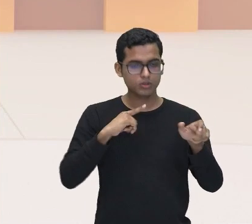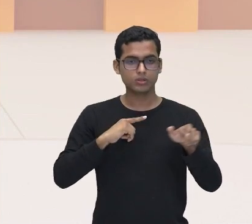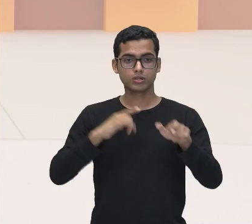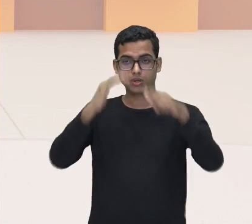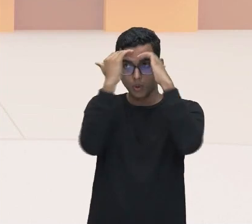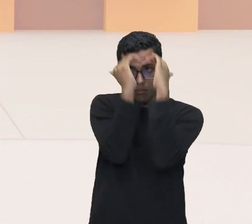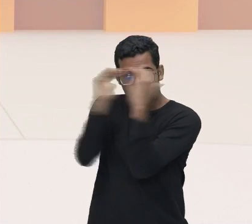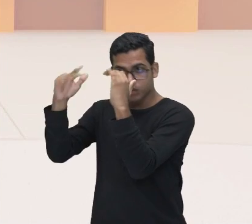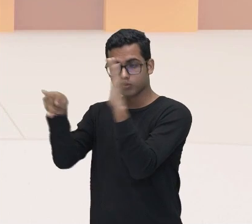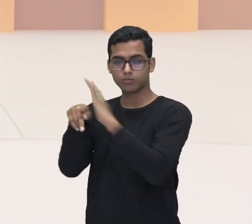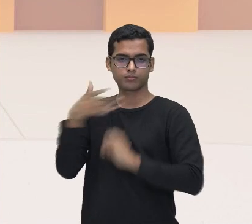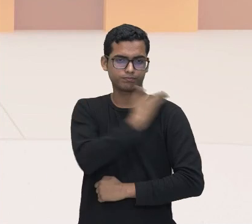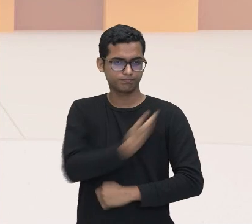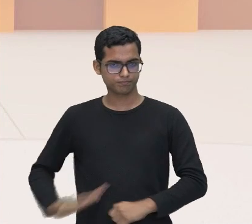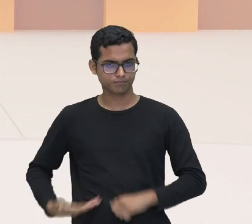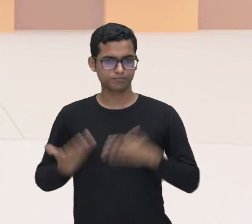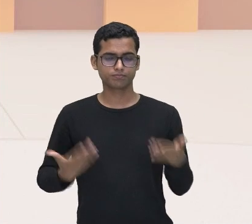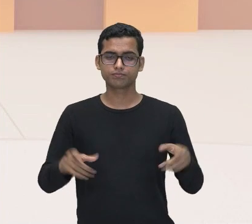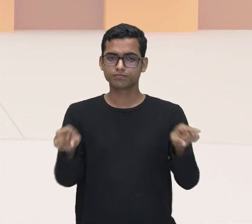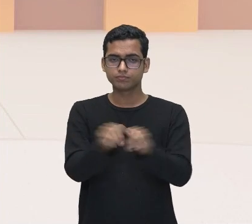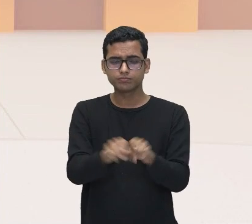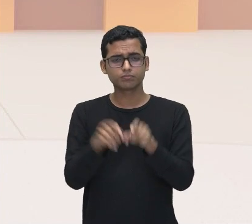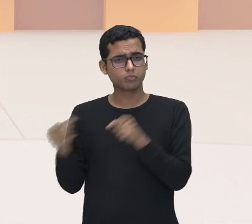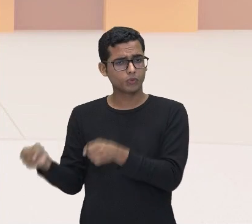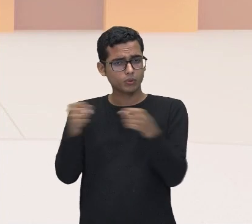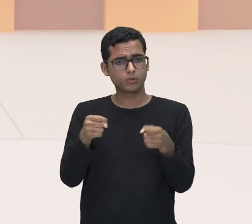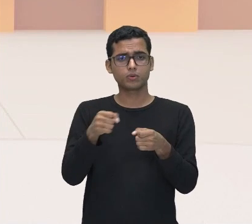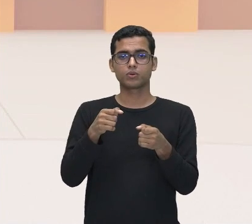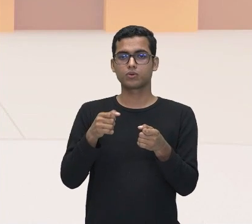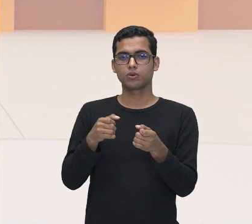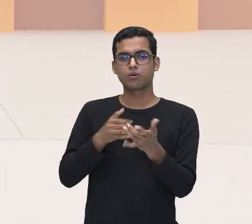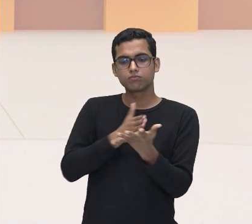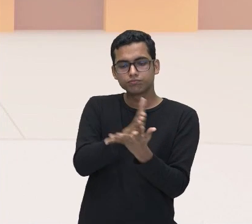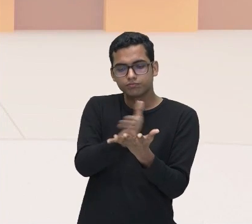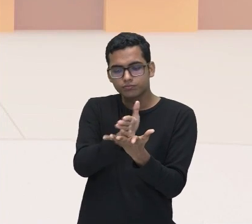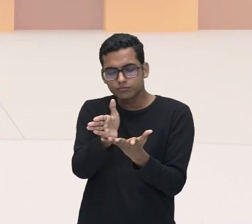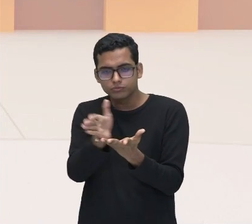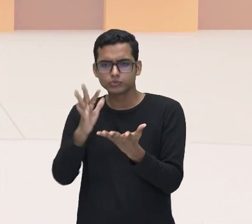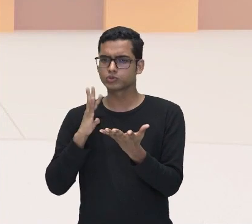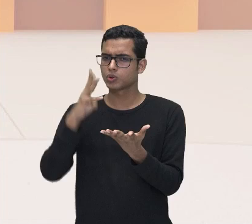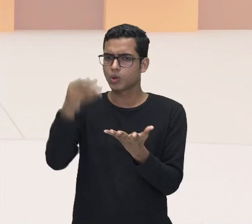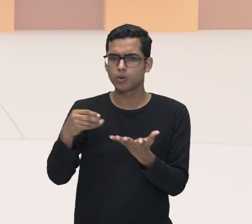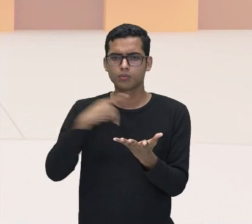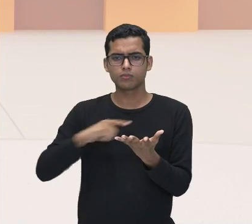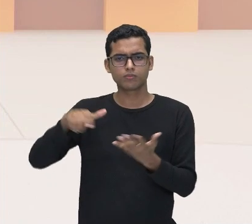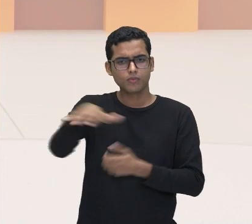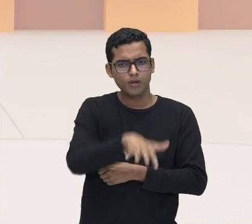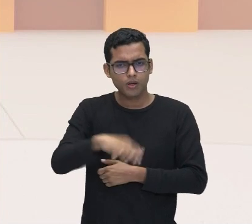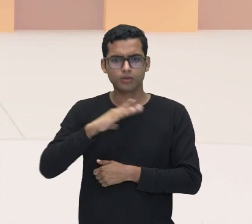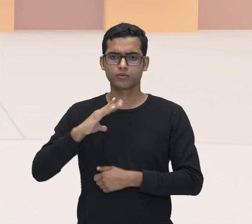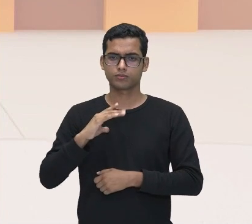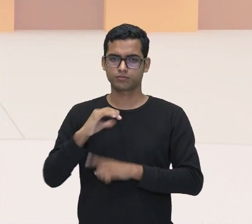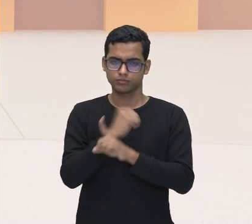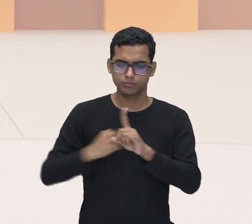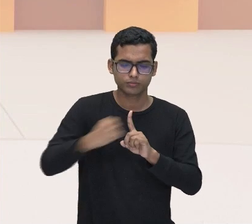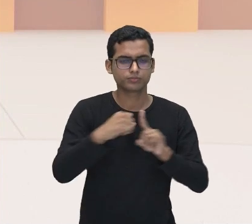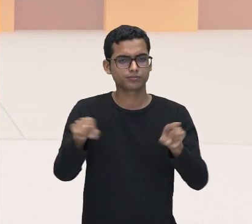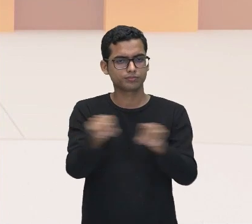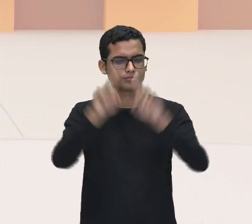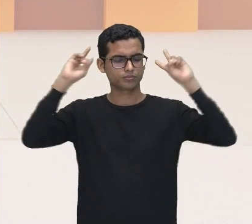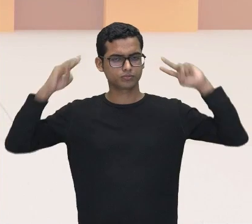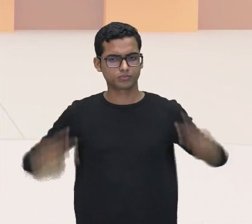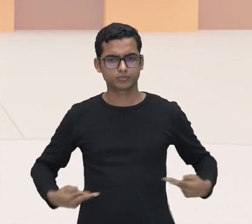que o poder está presente em todas as áreas da nossa sociedade, né, da vida humana, certo? Muito